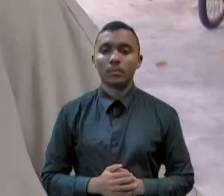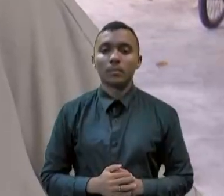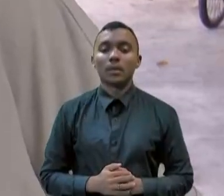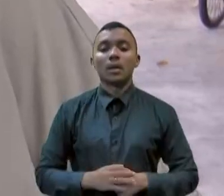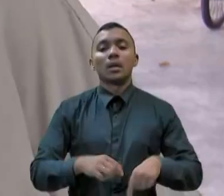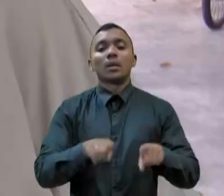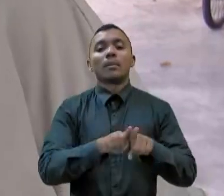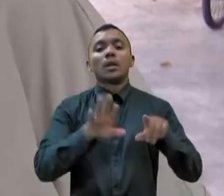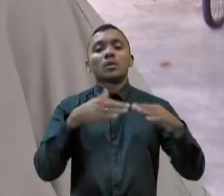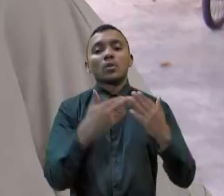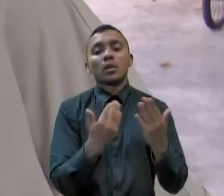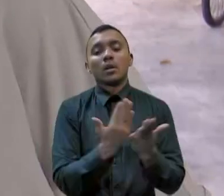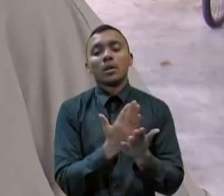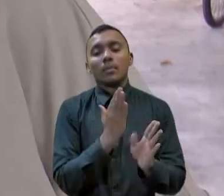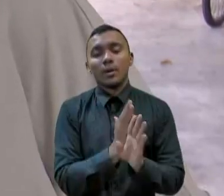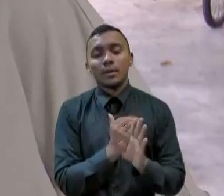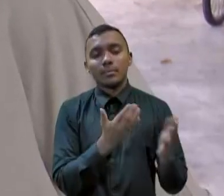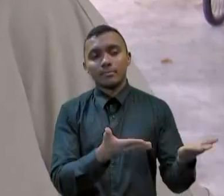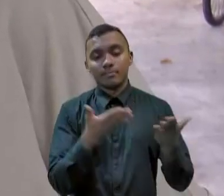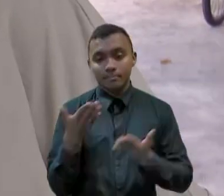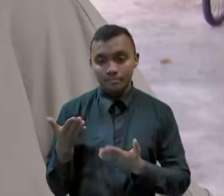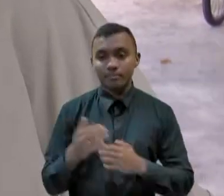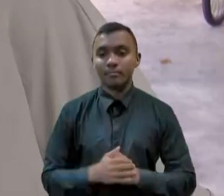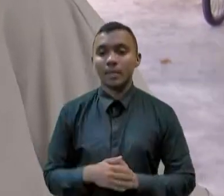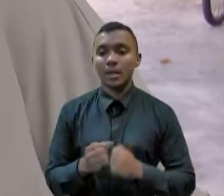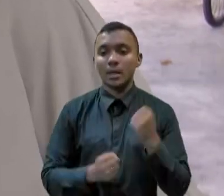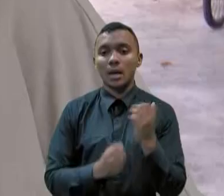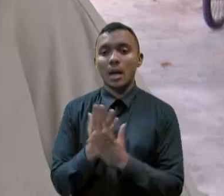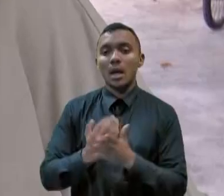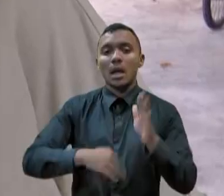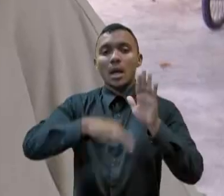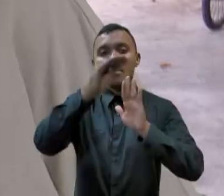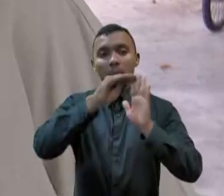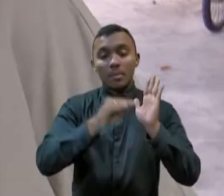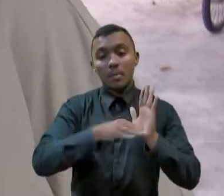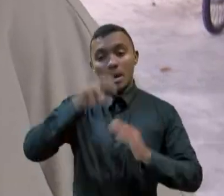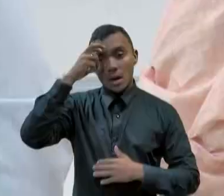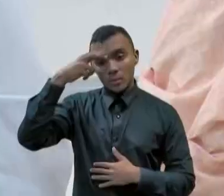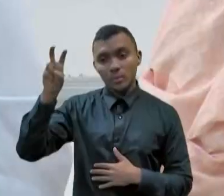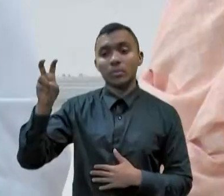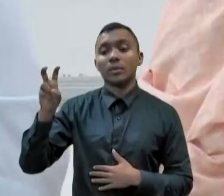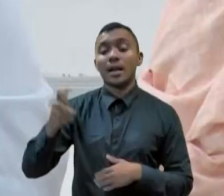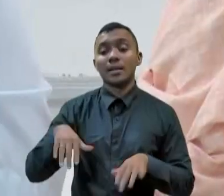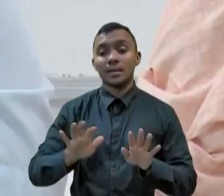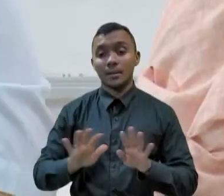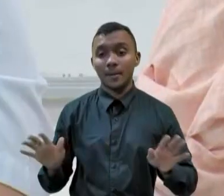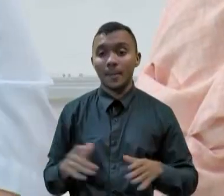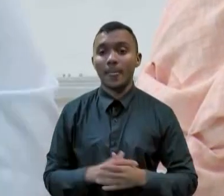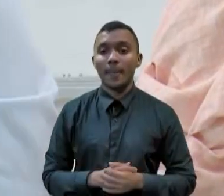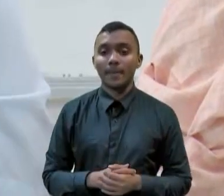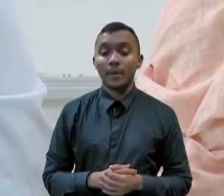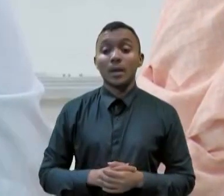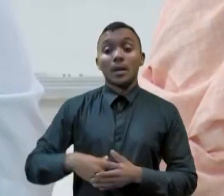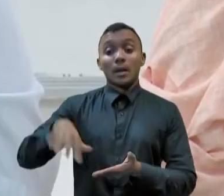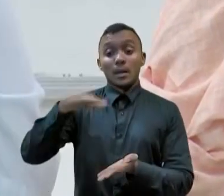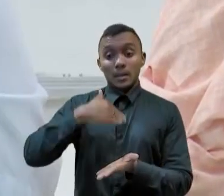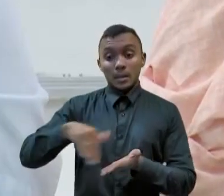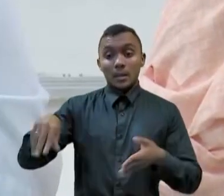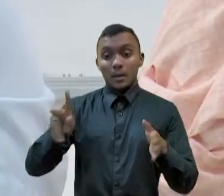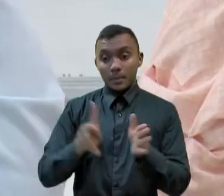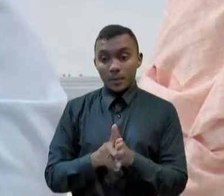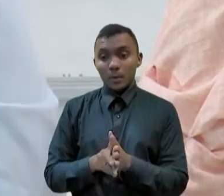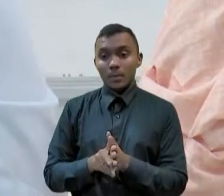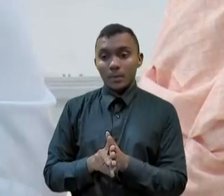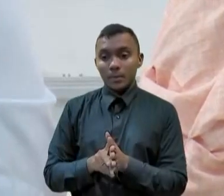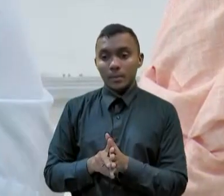Para escutar os jovens, realizar programas de cultura. Então, as nossas sugestões vão muito nesse sentido. A Secretaria de Educação do Estado disse